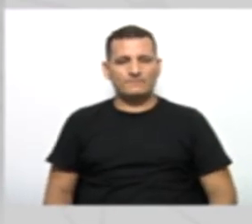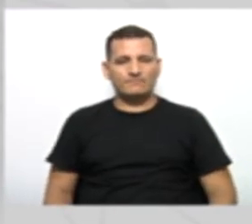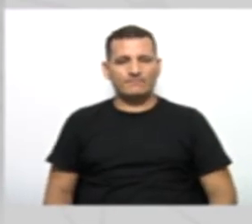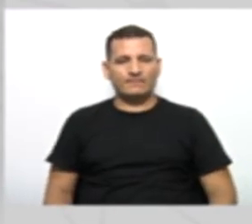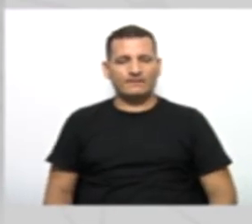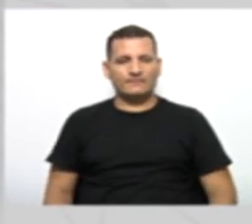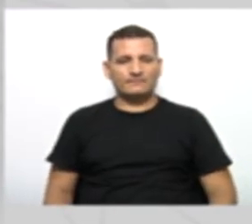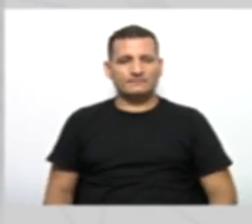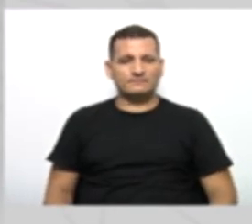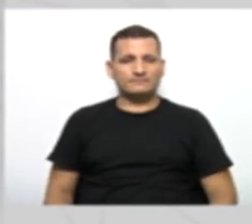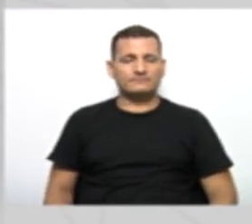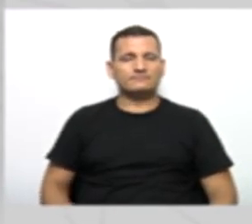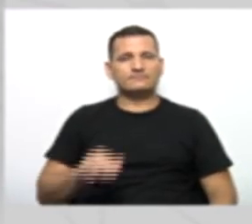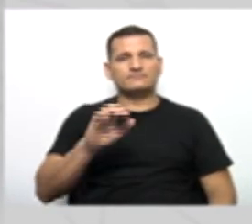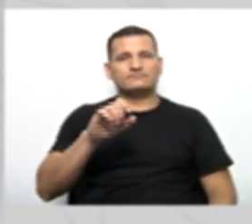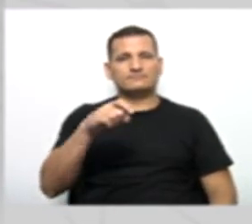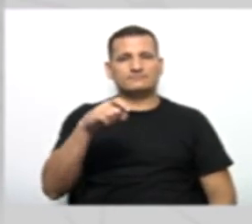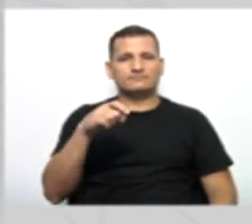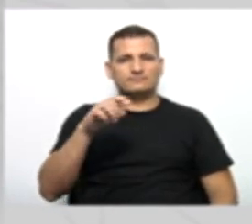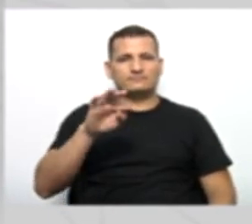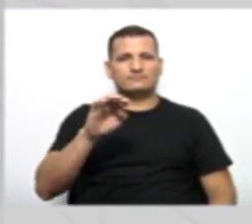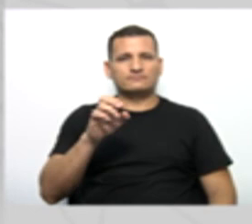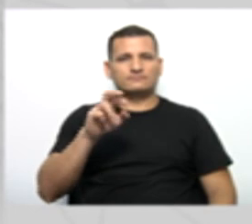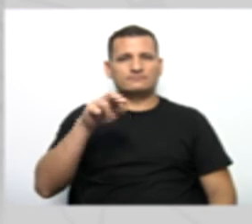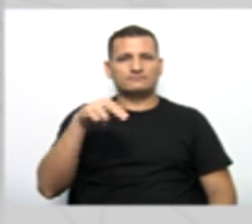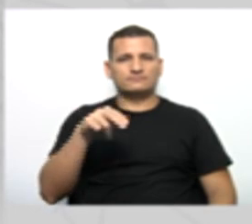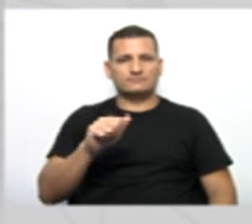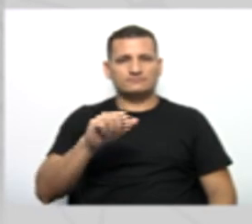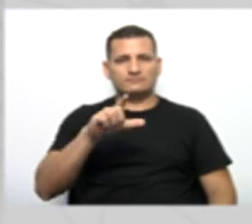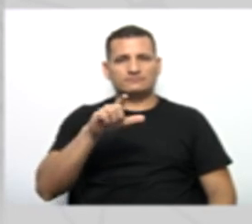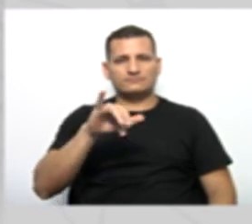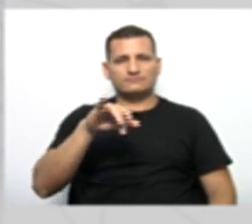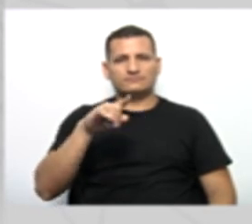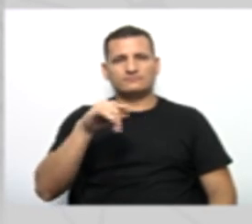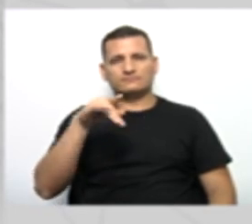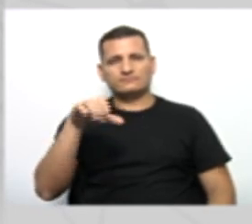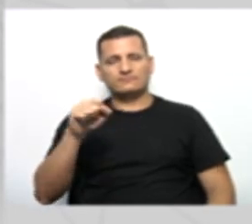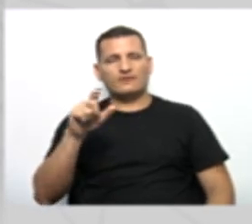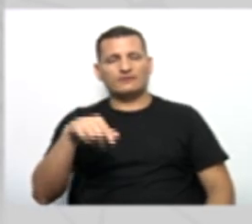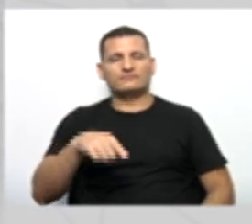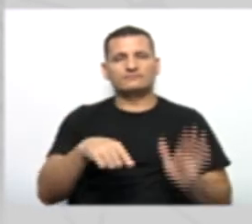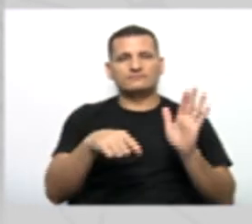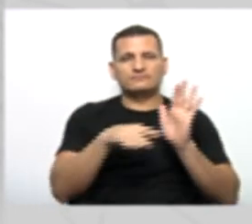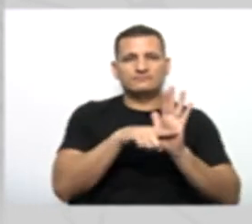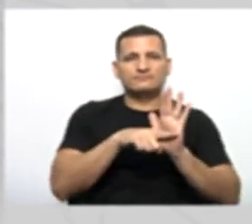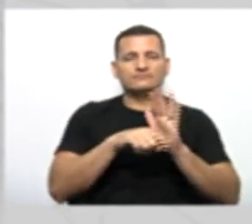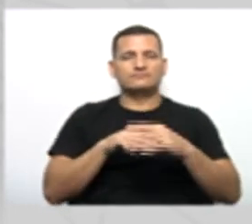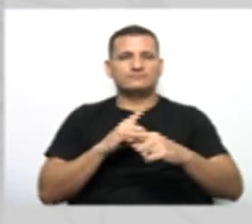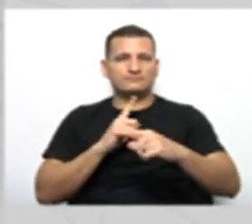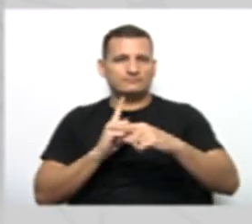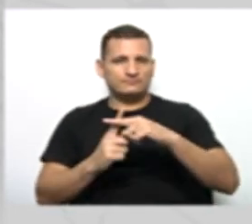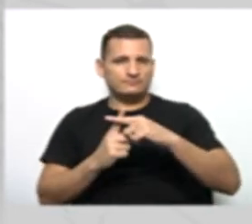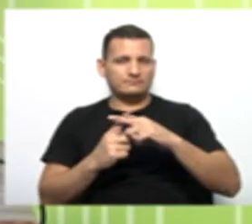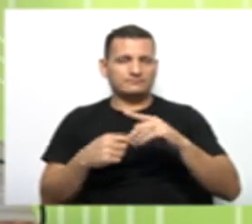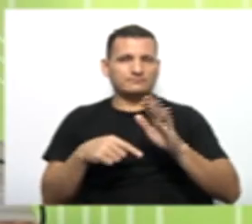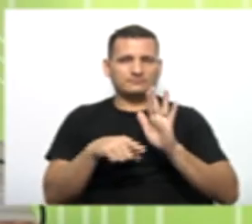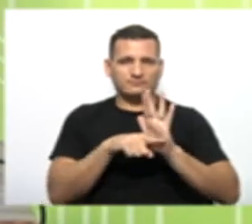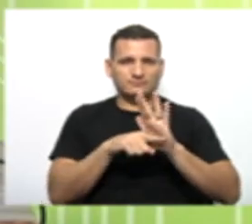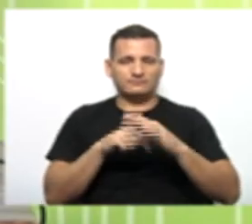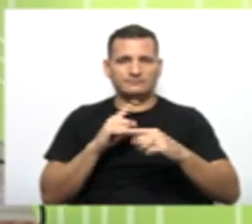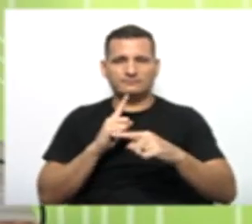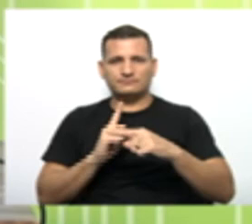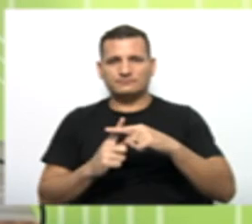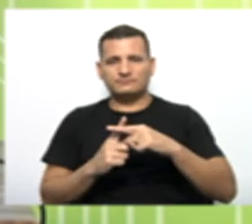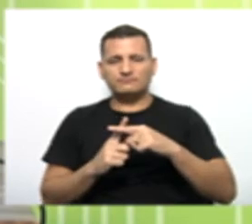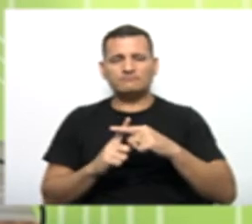E as externalidades, nós já falamos que elas são um custo. Agora, vamos imaginar, nós também podemos ter uma situação